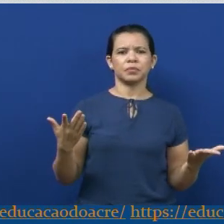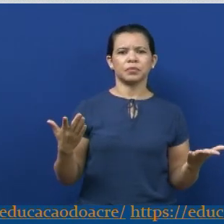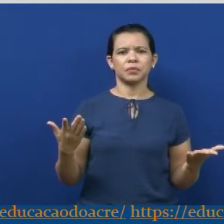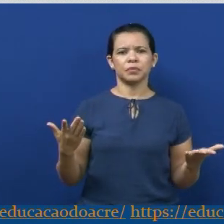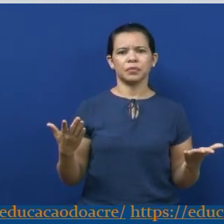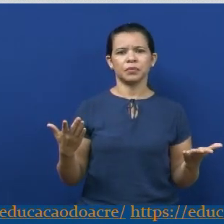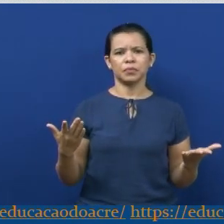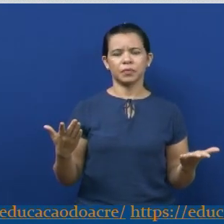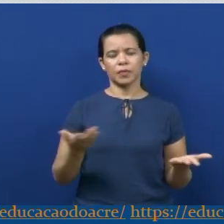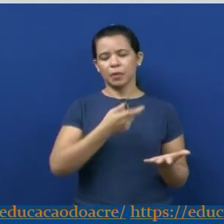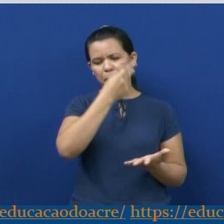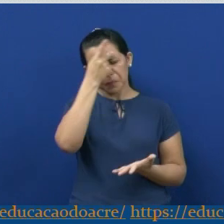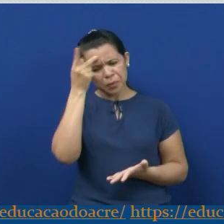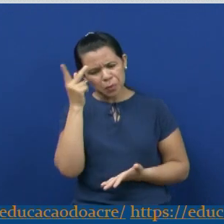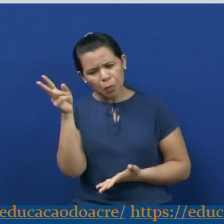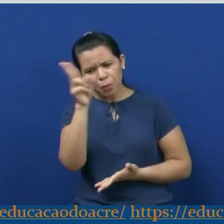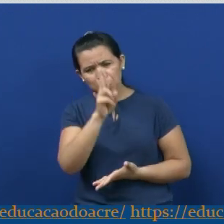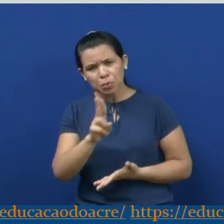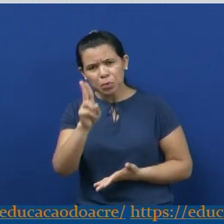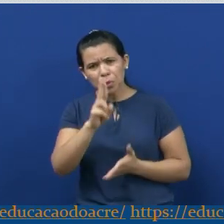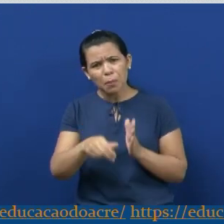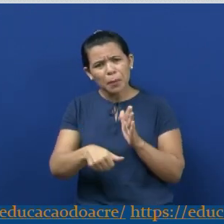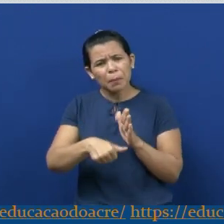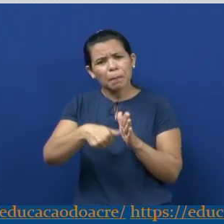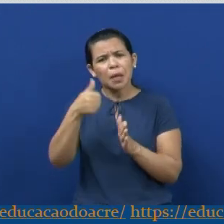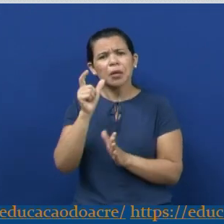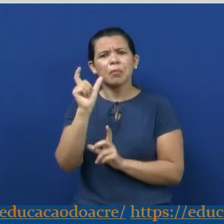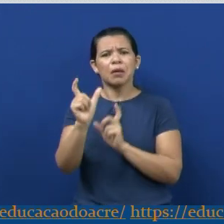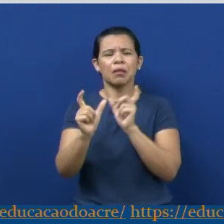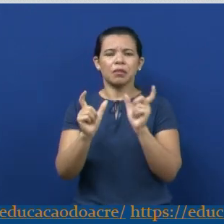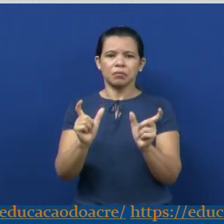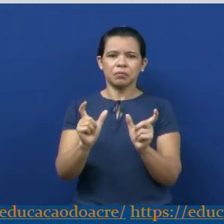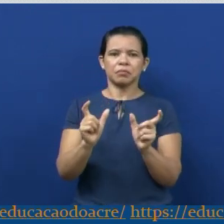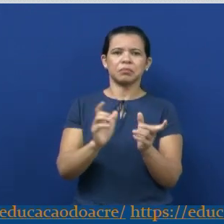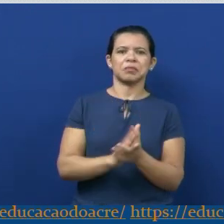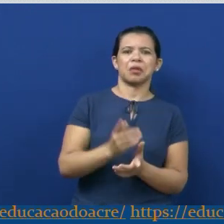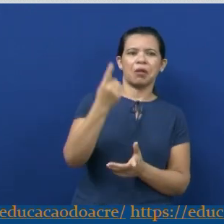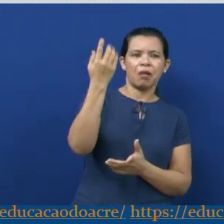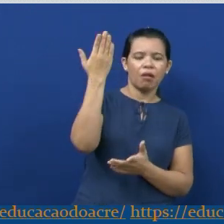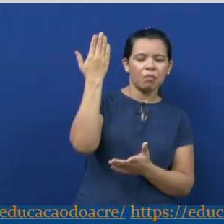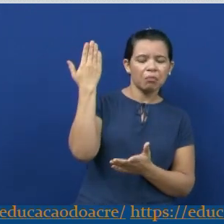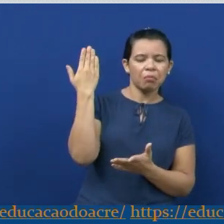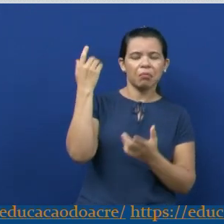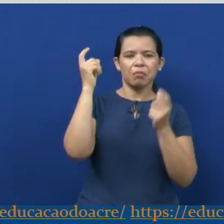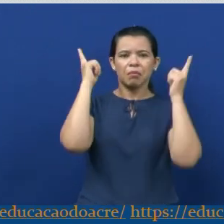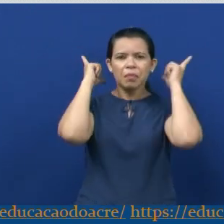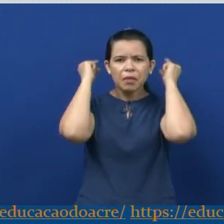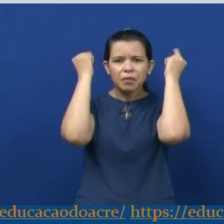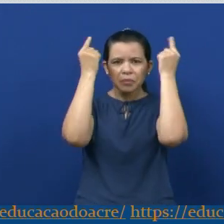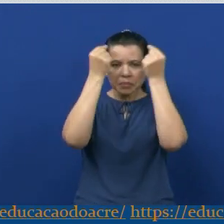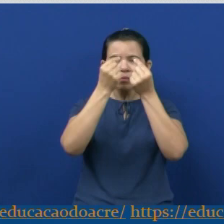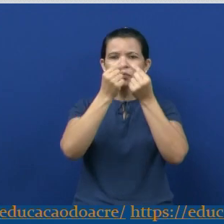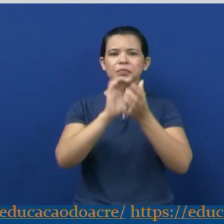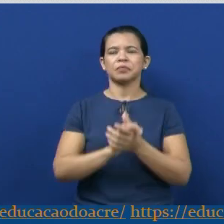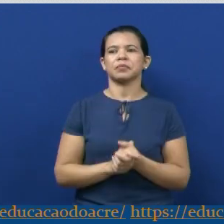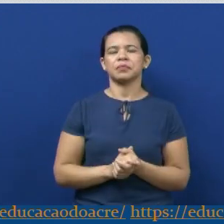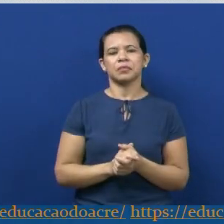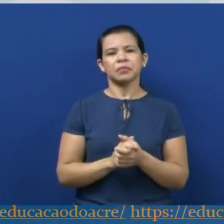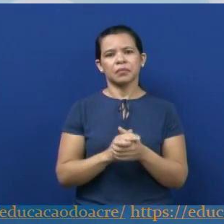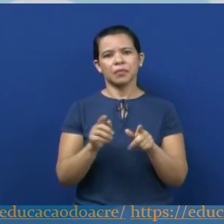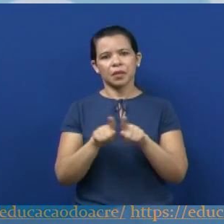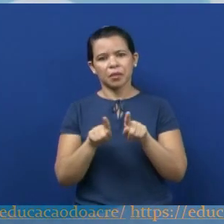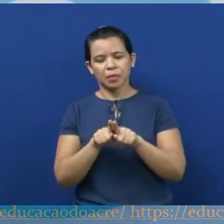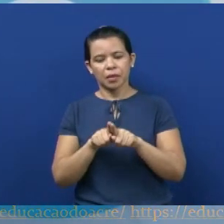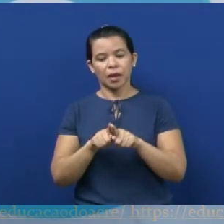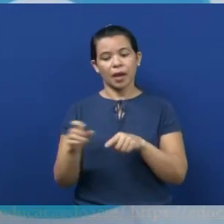a pessoa que utilizou a palavra história pela primeira vez, Heródoto, considerado o pai da história, e o papel, né, do